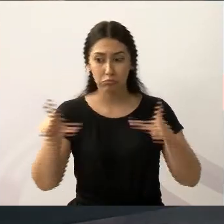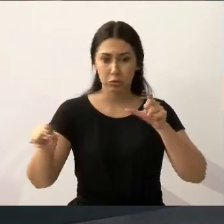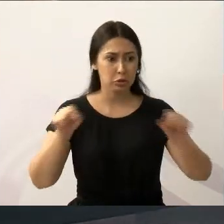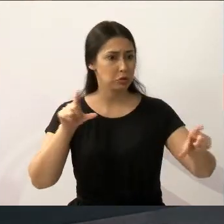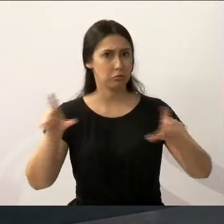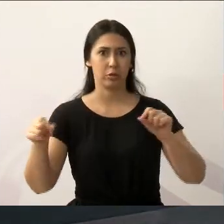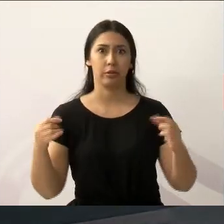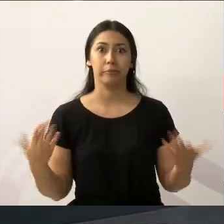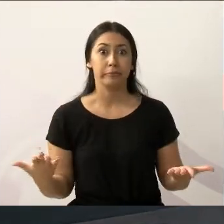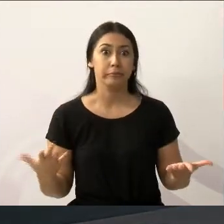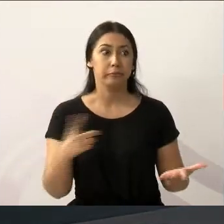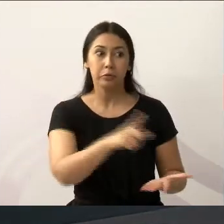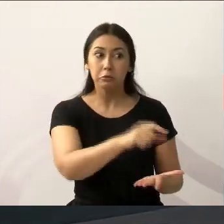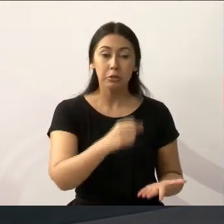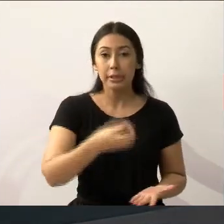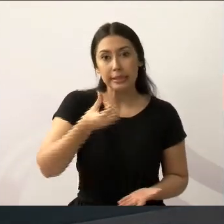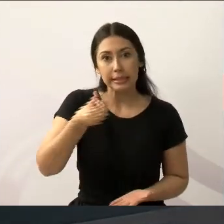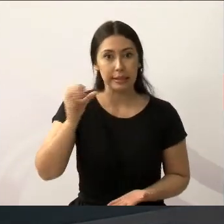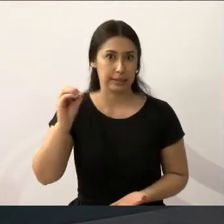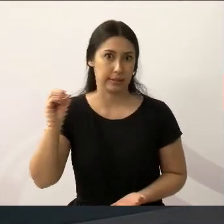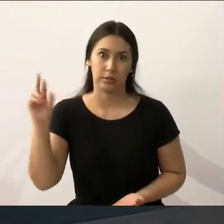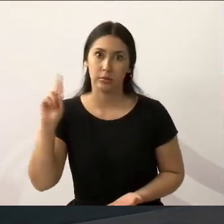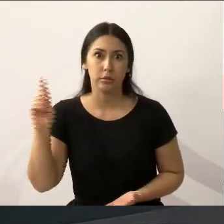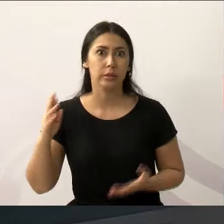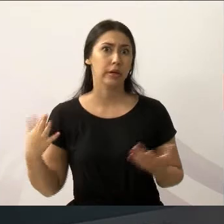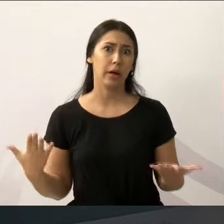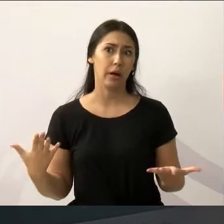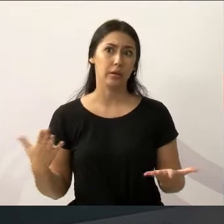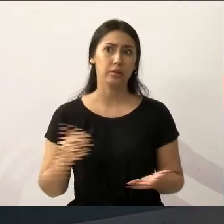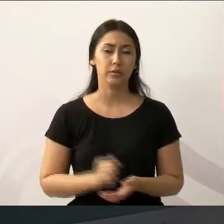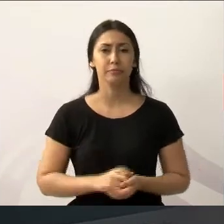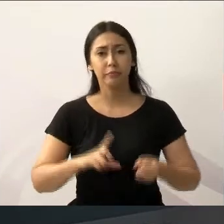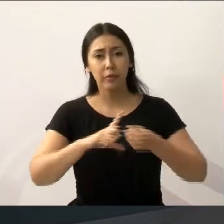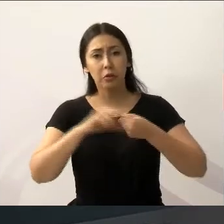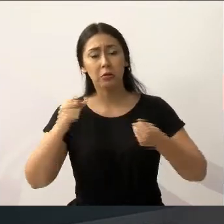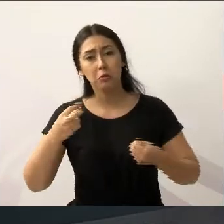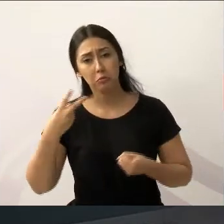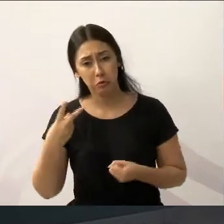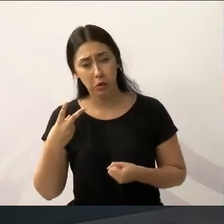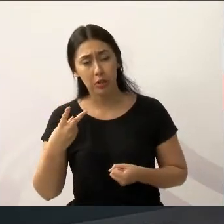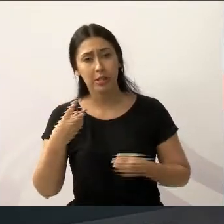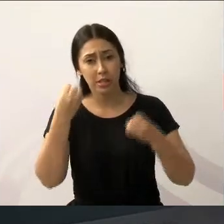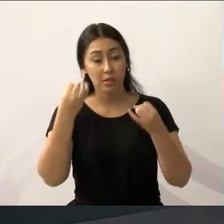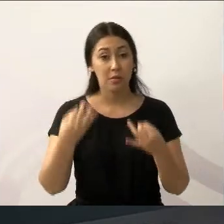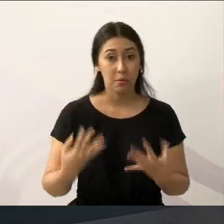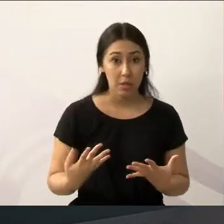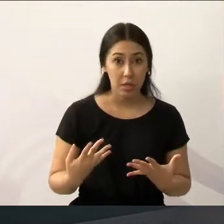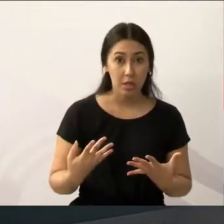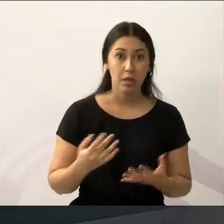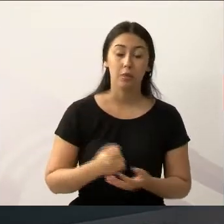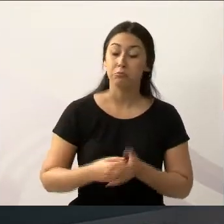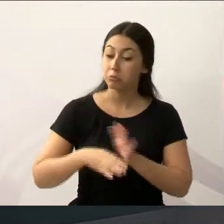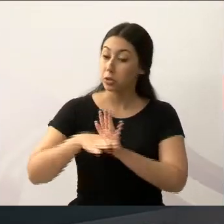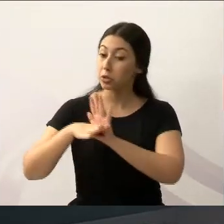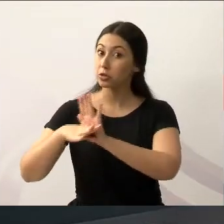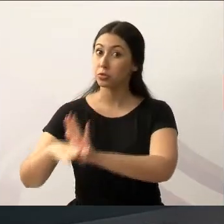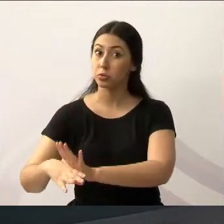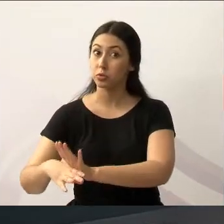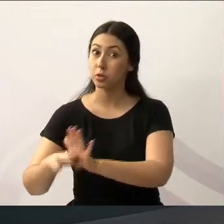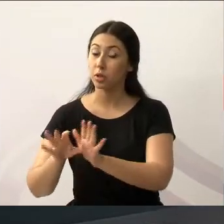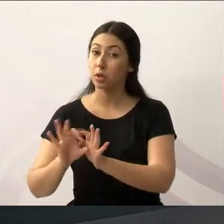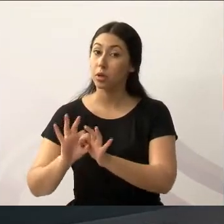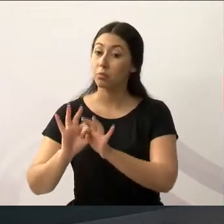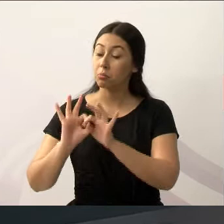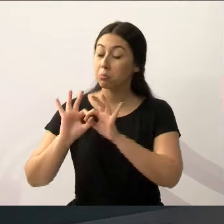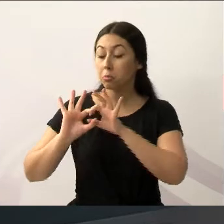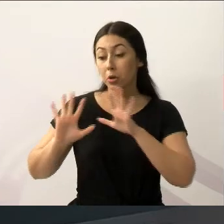do governo federal, né? O artigo 2º fala aqui, o voucher, o vale, será disponibilizado somente na impossibilidade